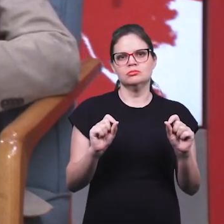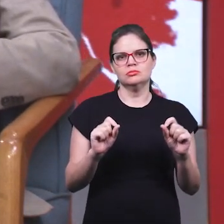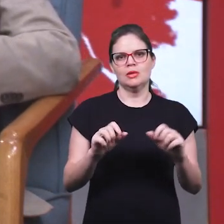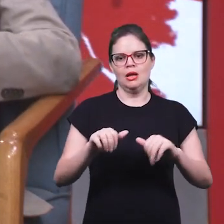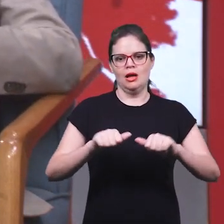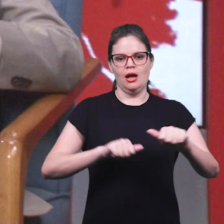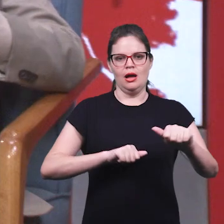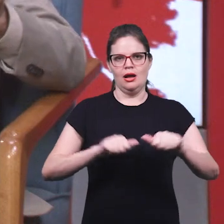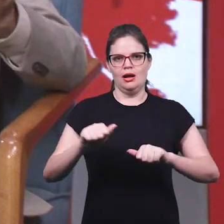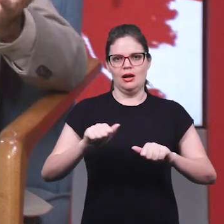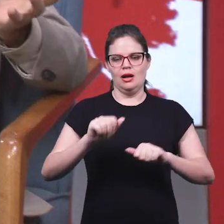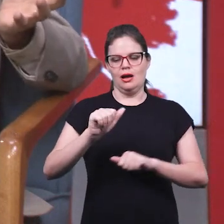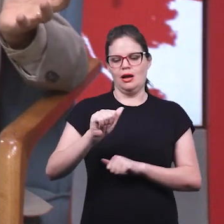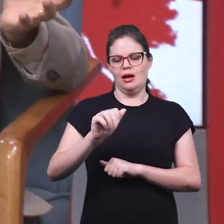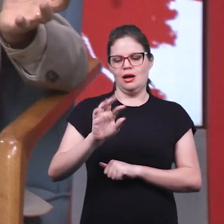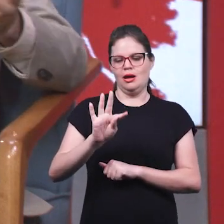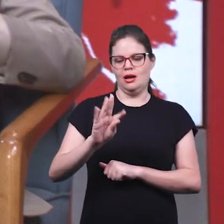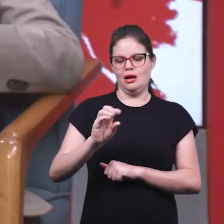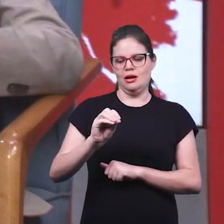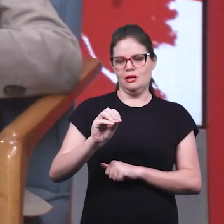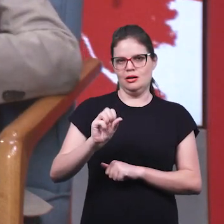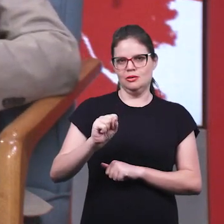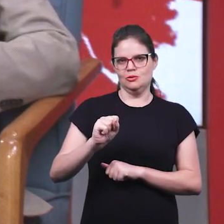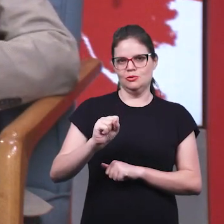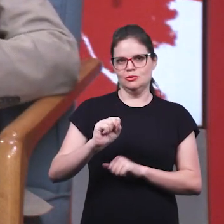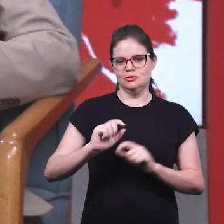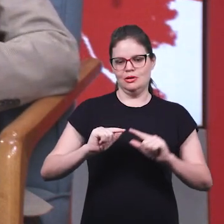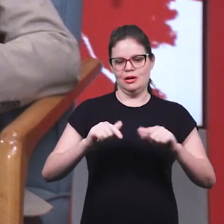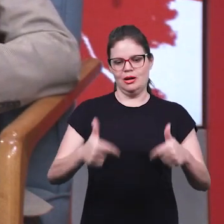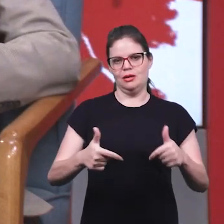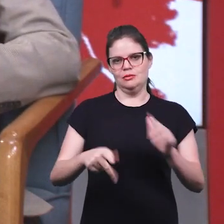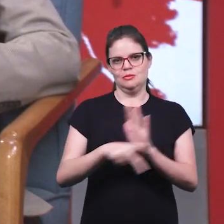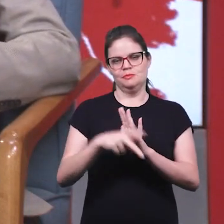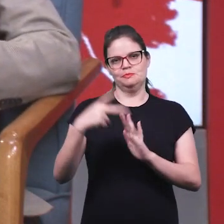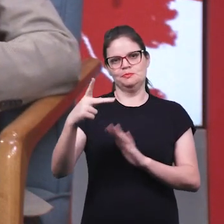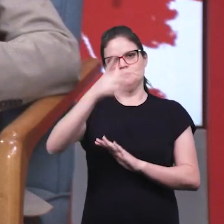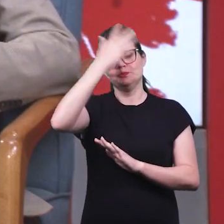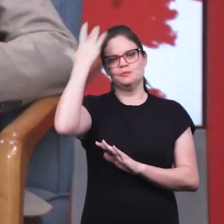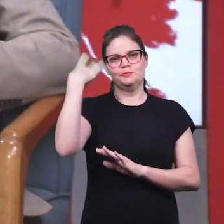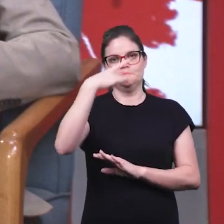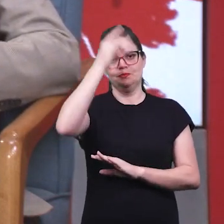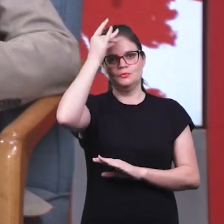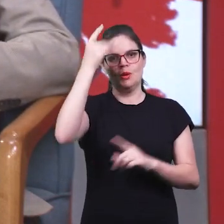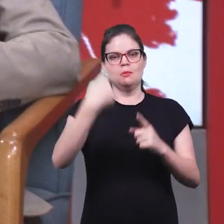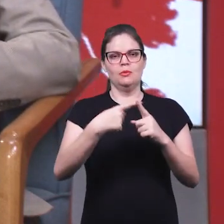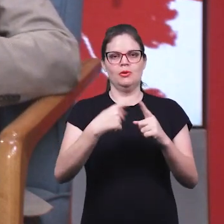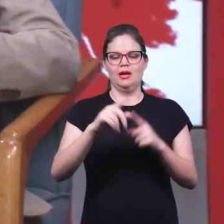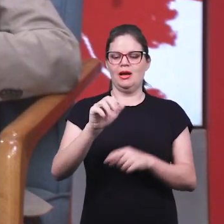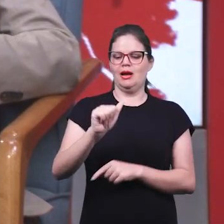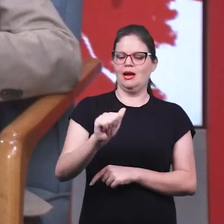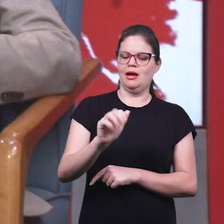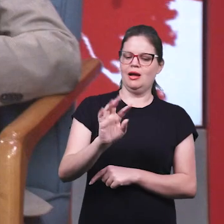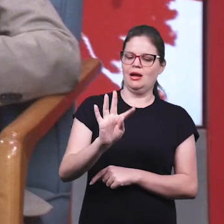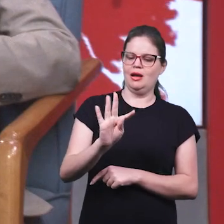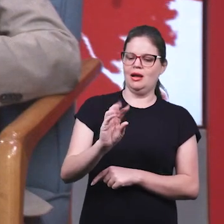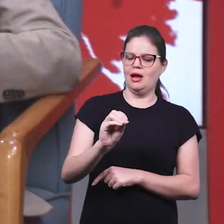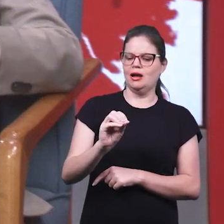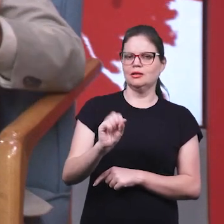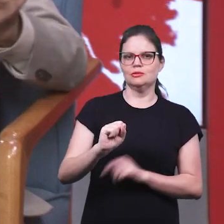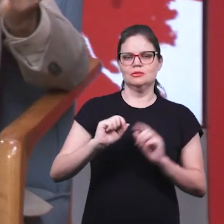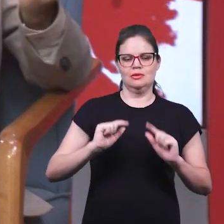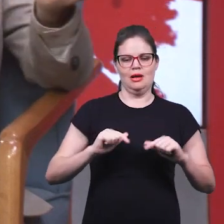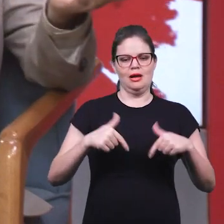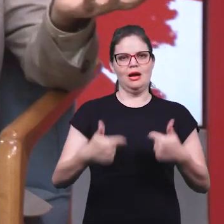ser chamados de Atos do Espírito Santo, porque na verdade os Atos dos Apóstolos eram atos